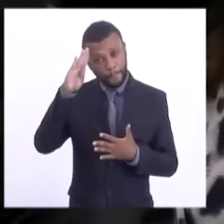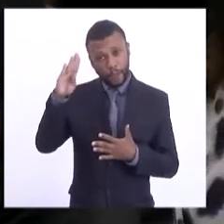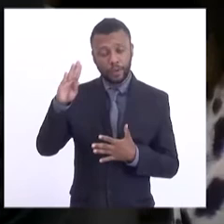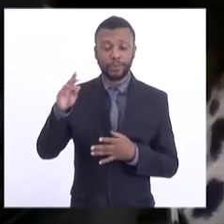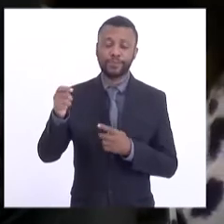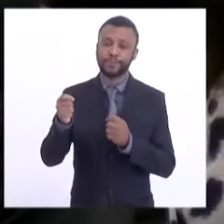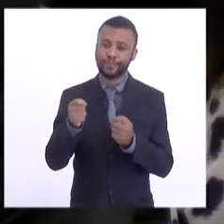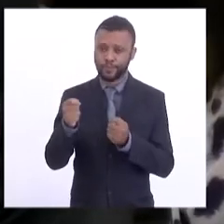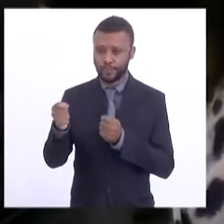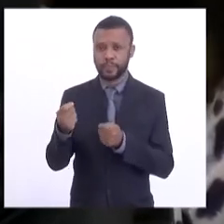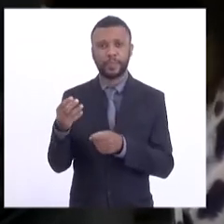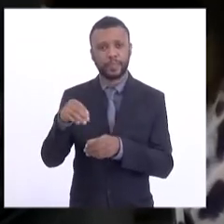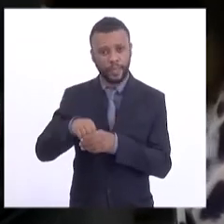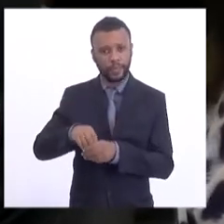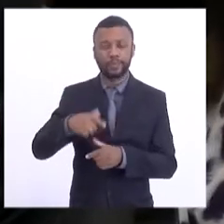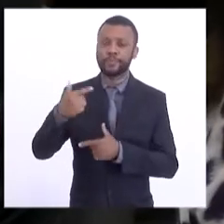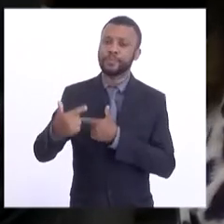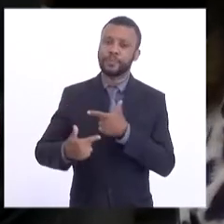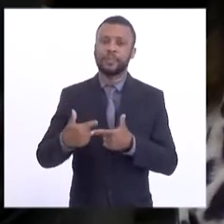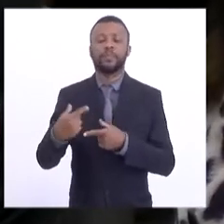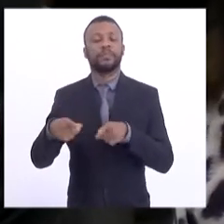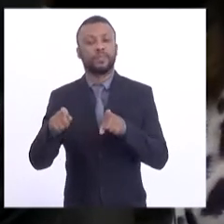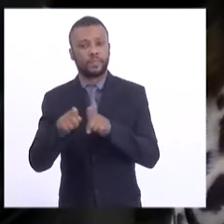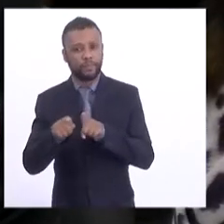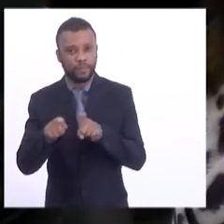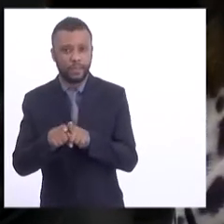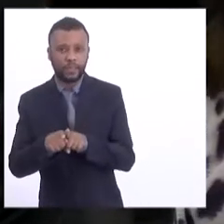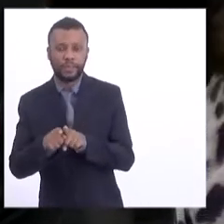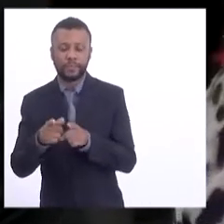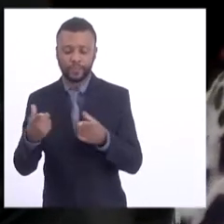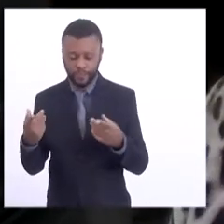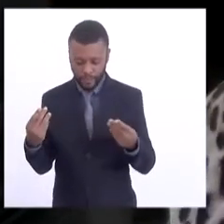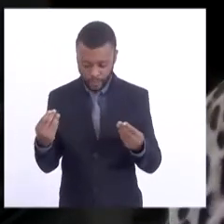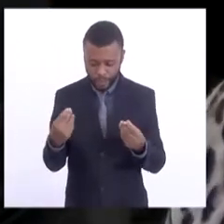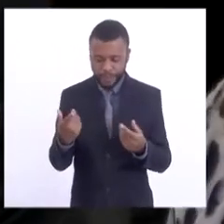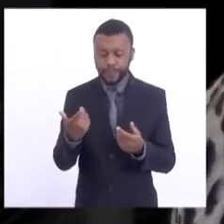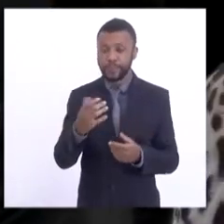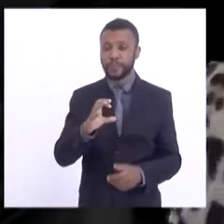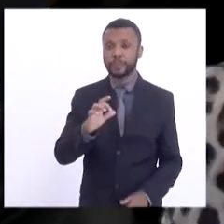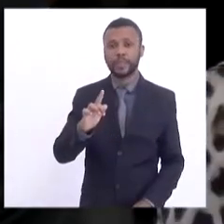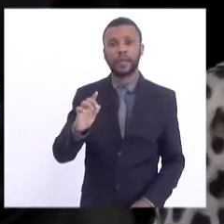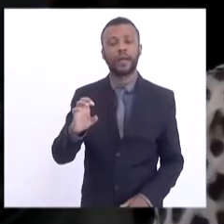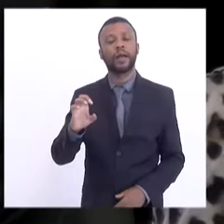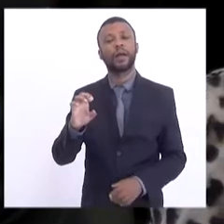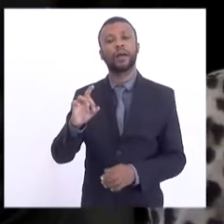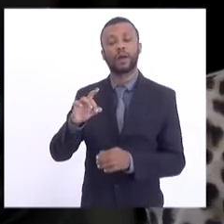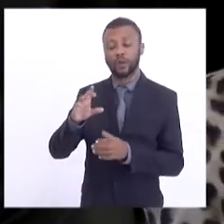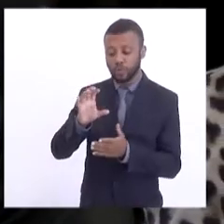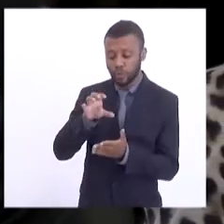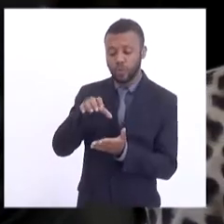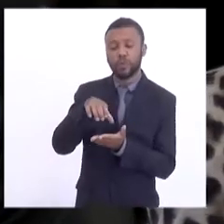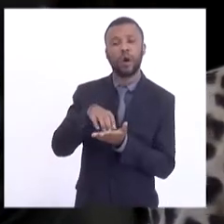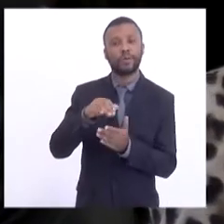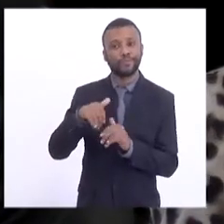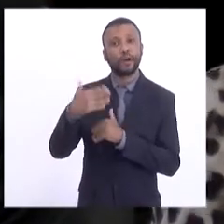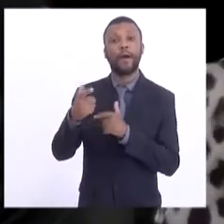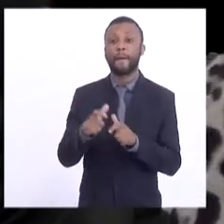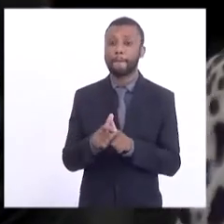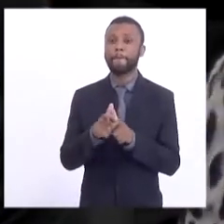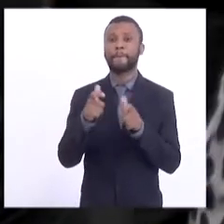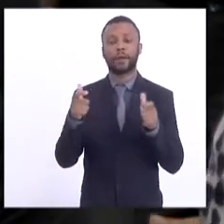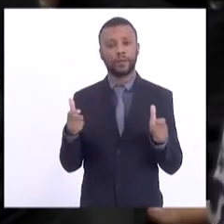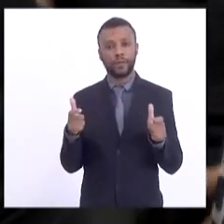dentro do controle também E no caso da Controladoria nos órgãos externos A grande